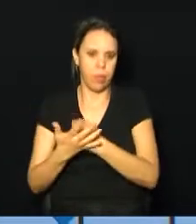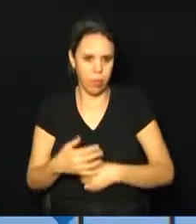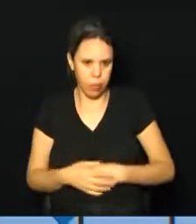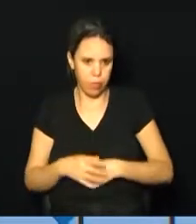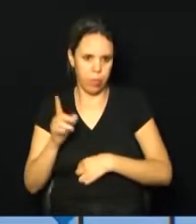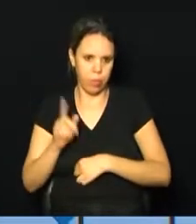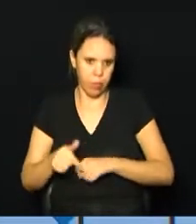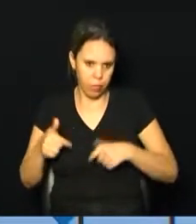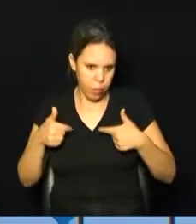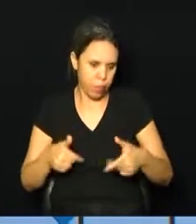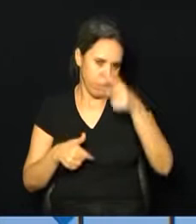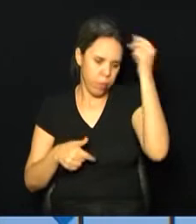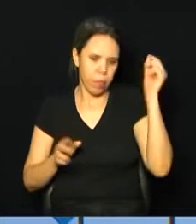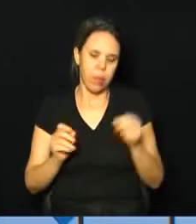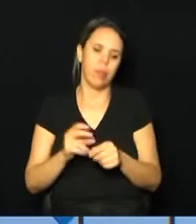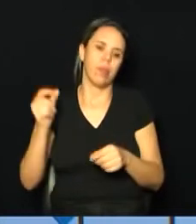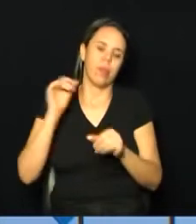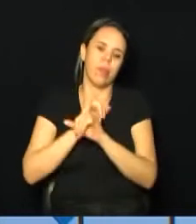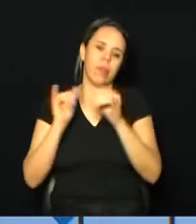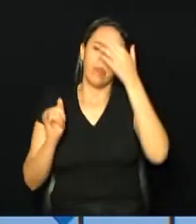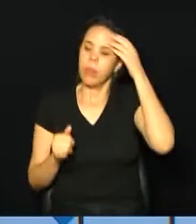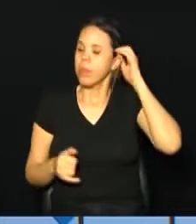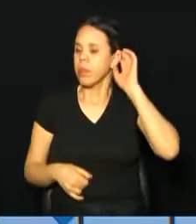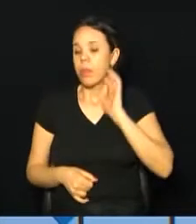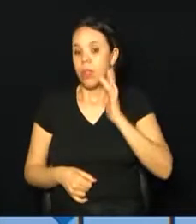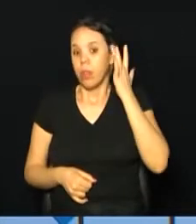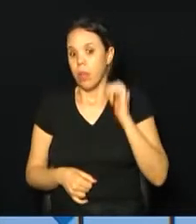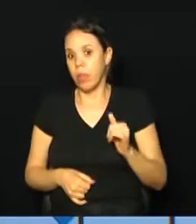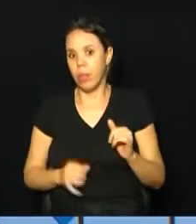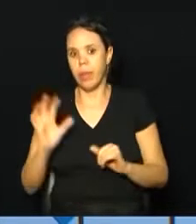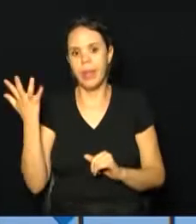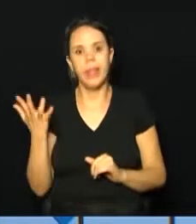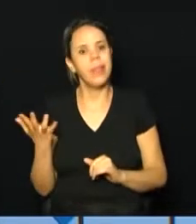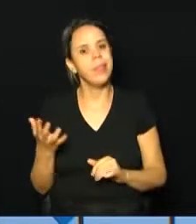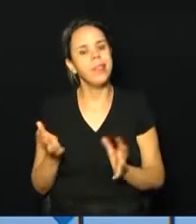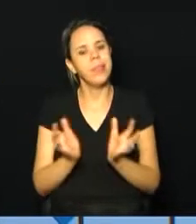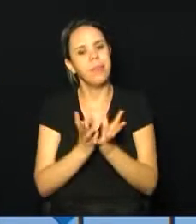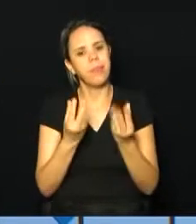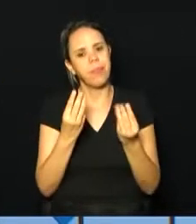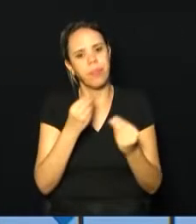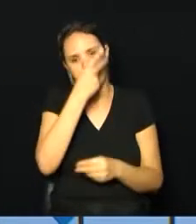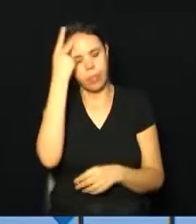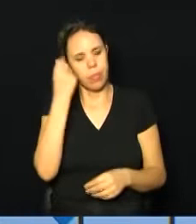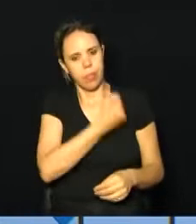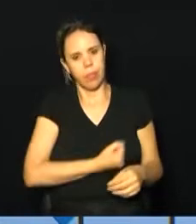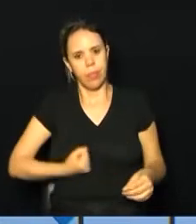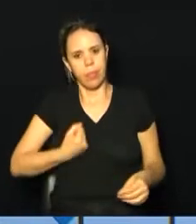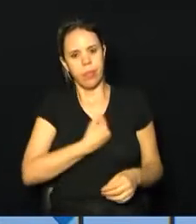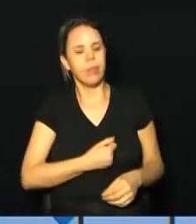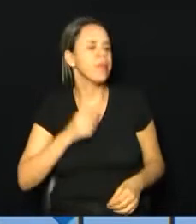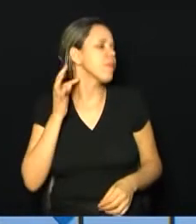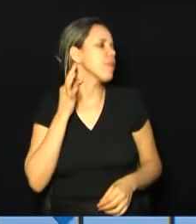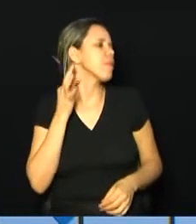que é uma ação que a Prefeitura já havia anunciado. E amanhã acontece o mutirão de exames de ultrassom da tireoide e